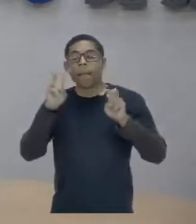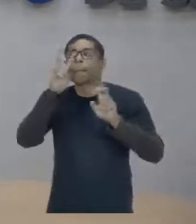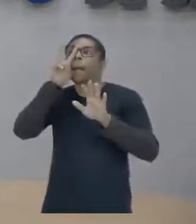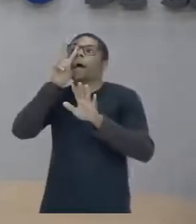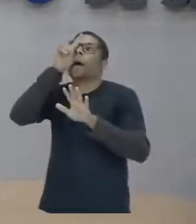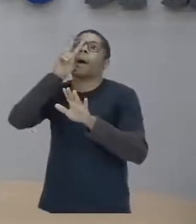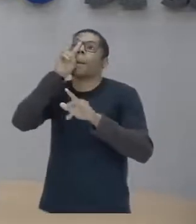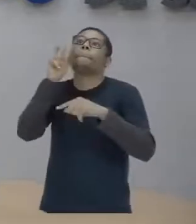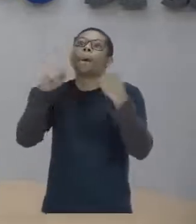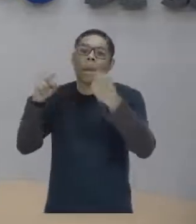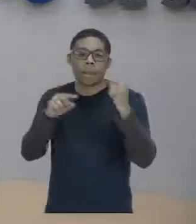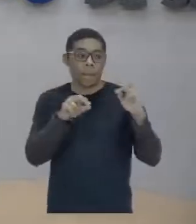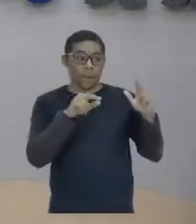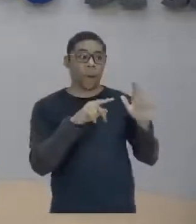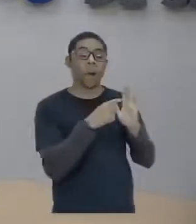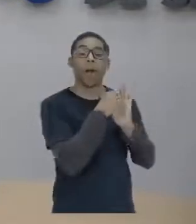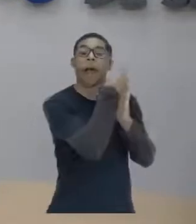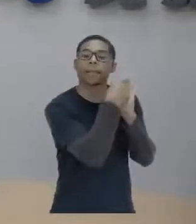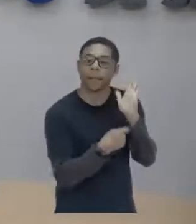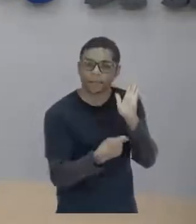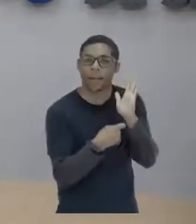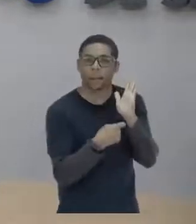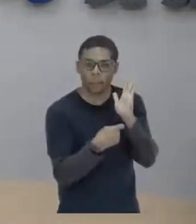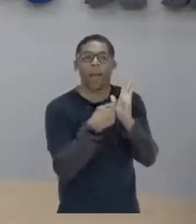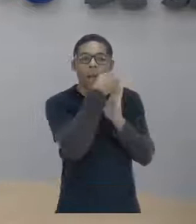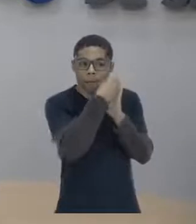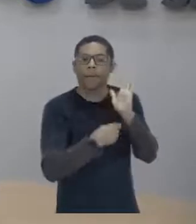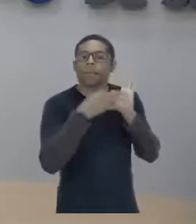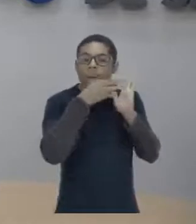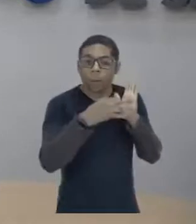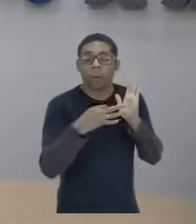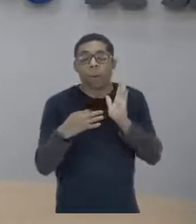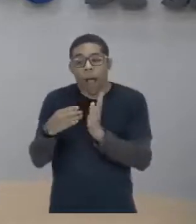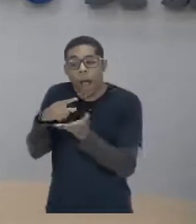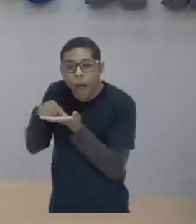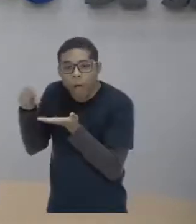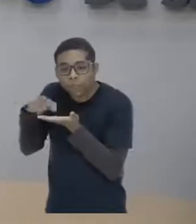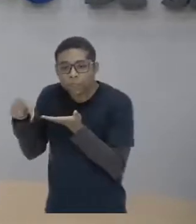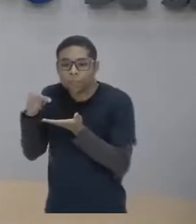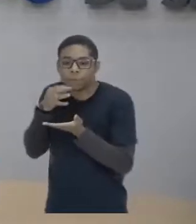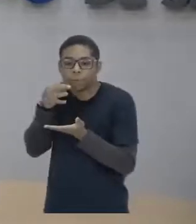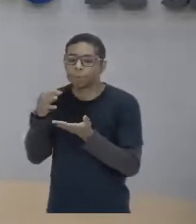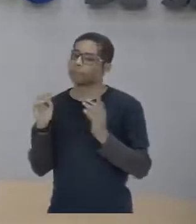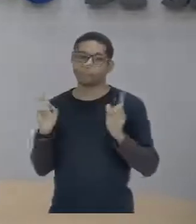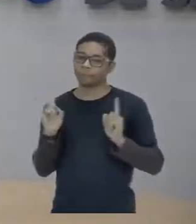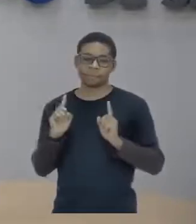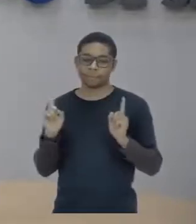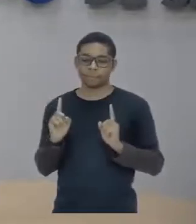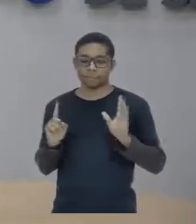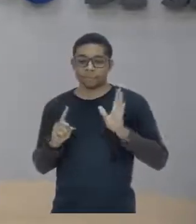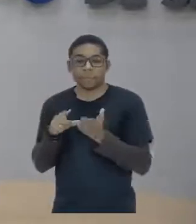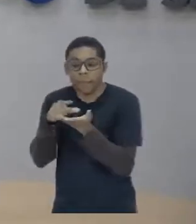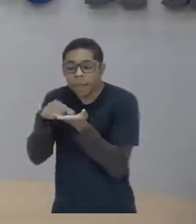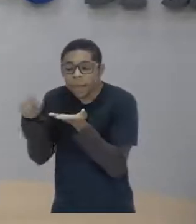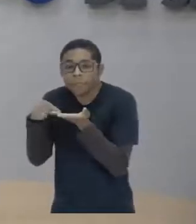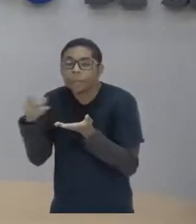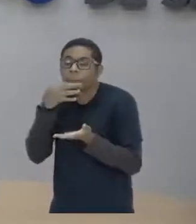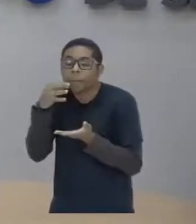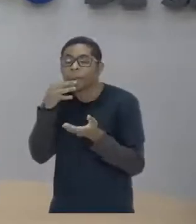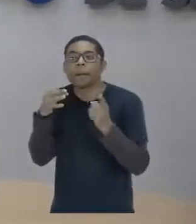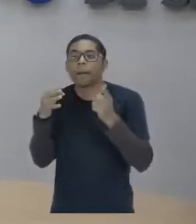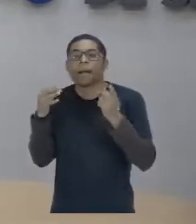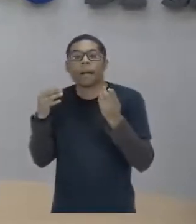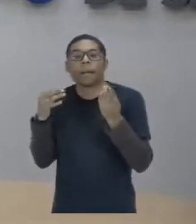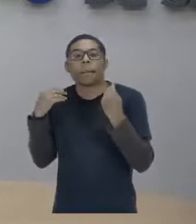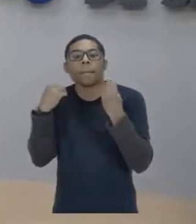tão polêmico, certo? Eu posso abrandar um pouco, enquanto no artigo de opinião, não. E o artigo de opinião, ele circula mais